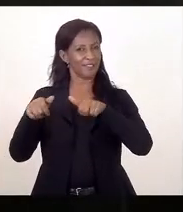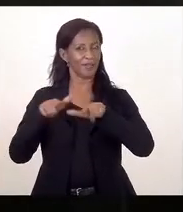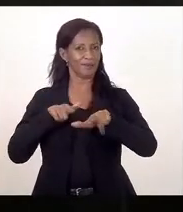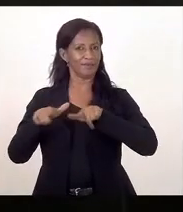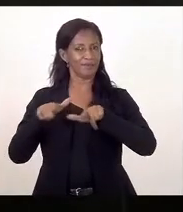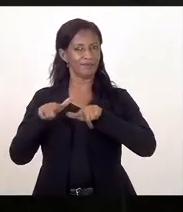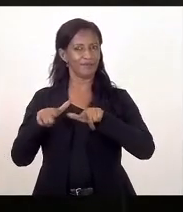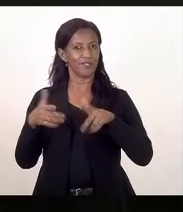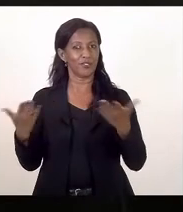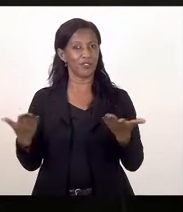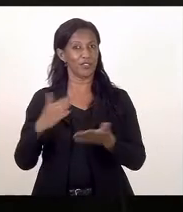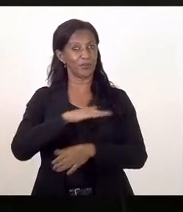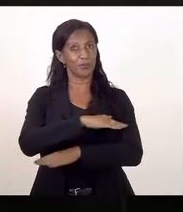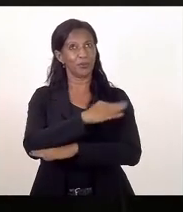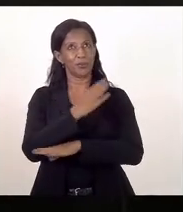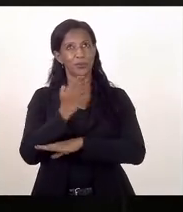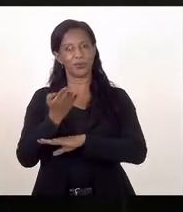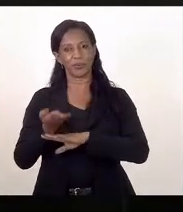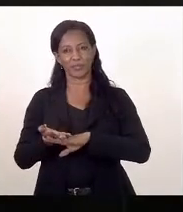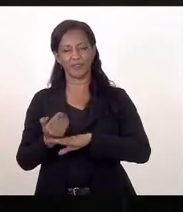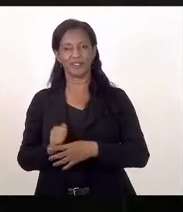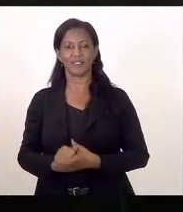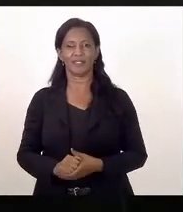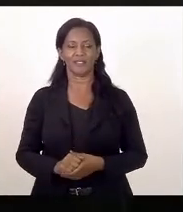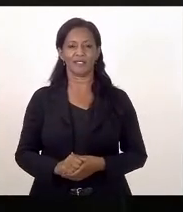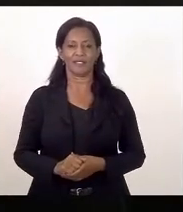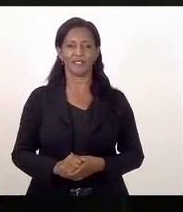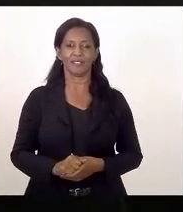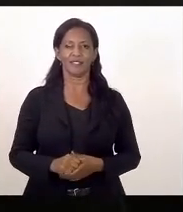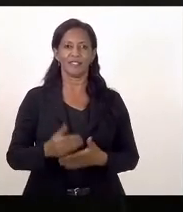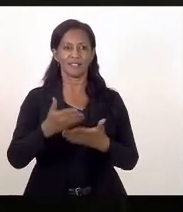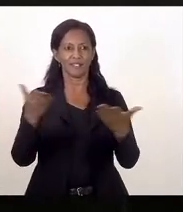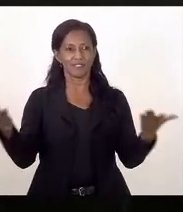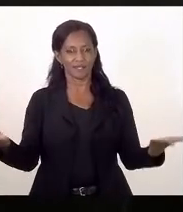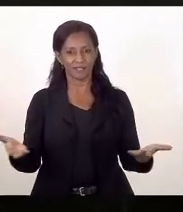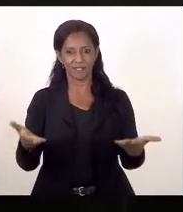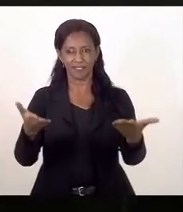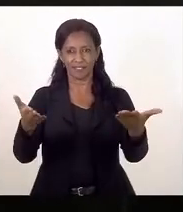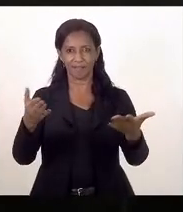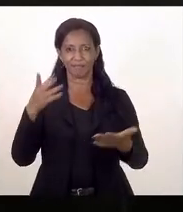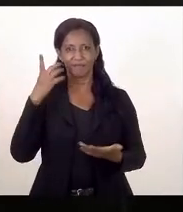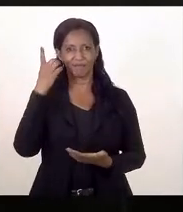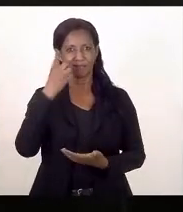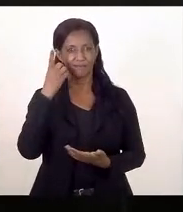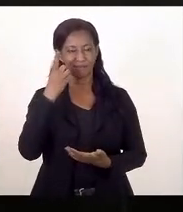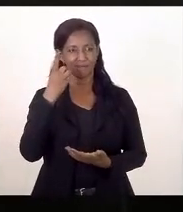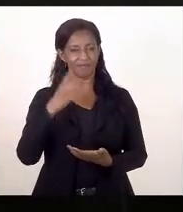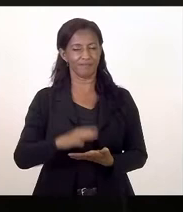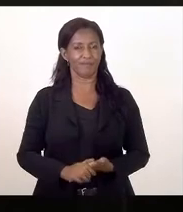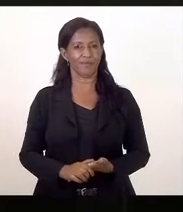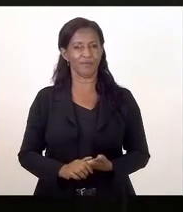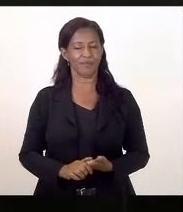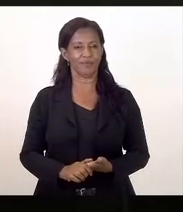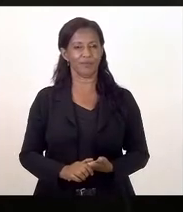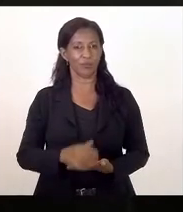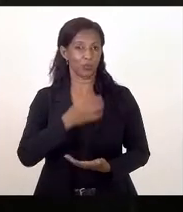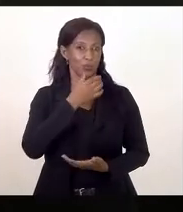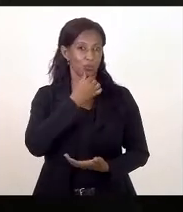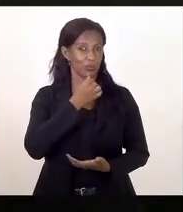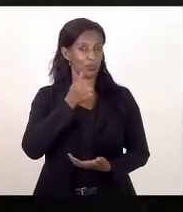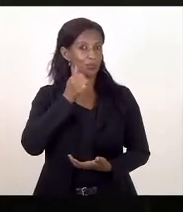do dia de hoje. Senhoras deputadas presentes, senhores deputados presentes,